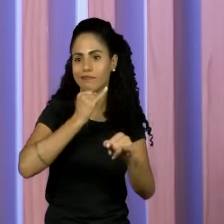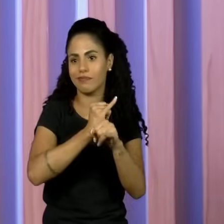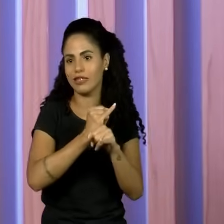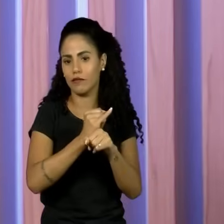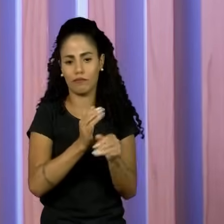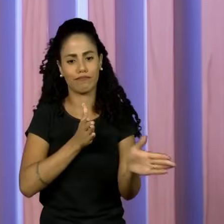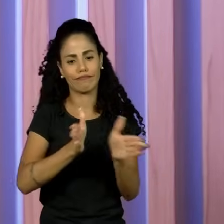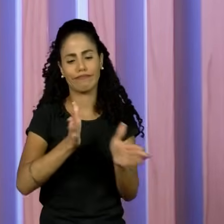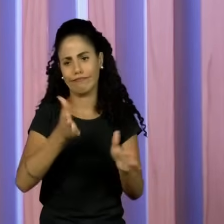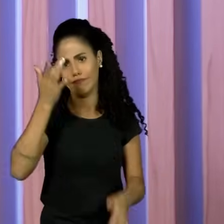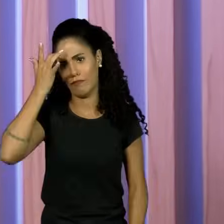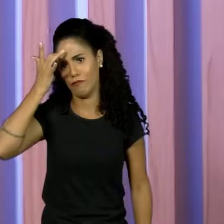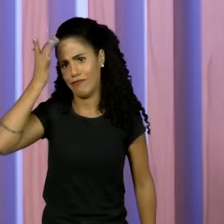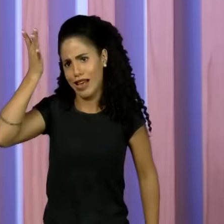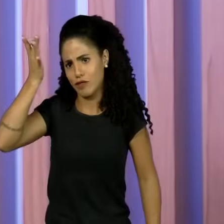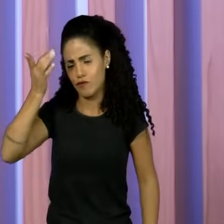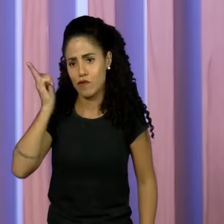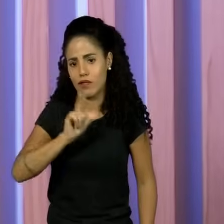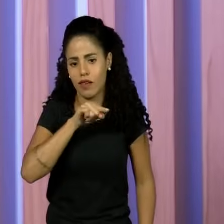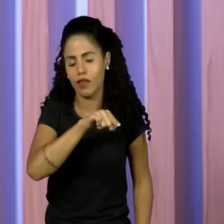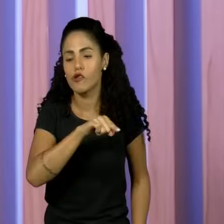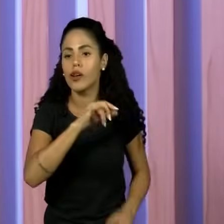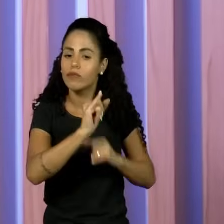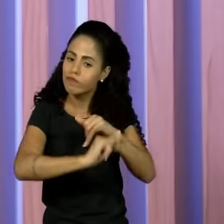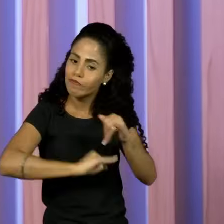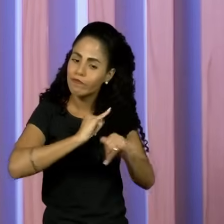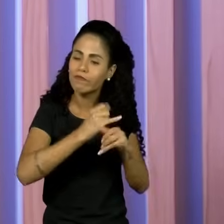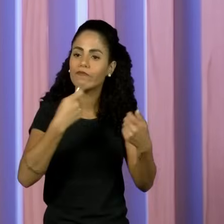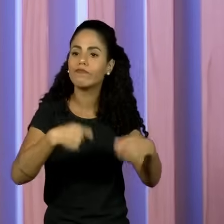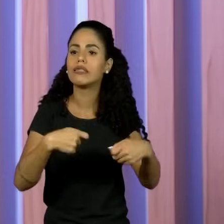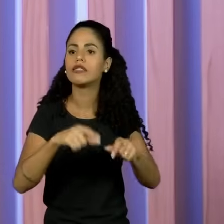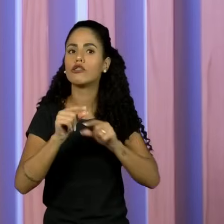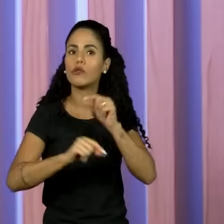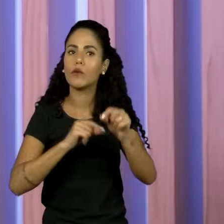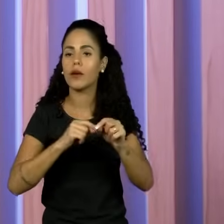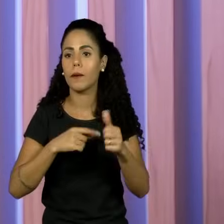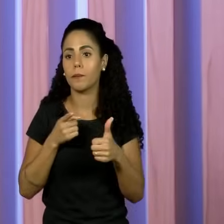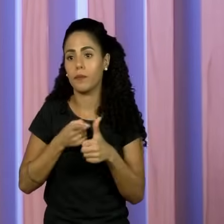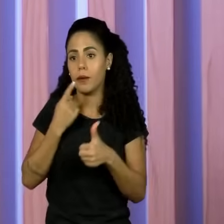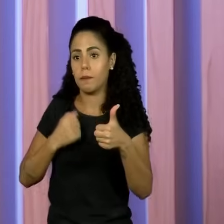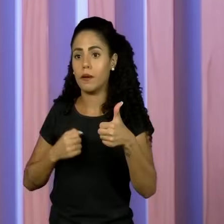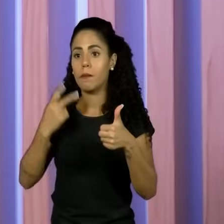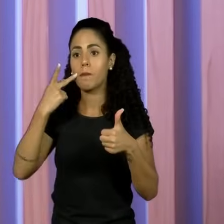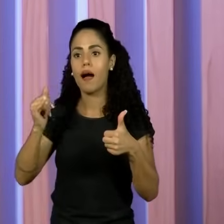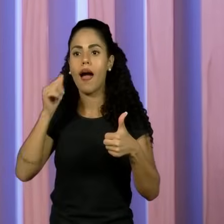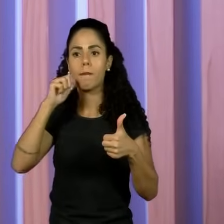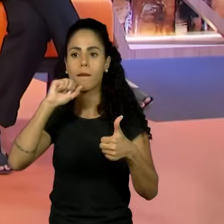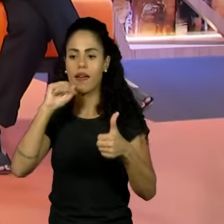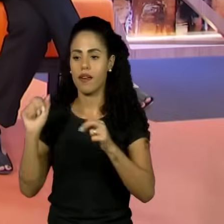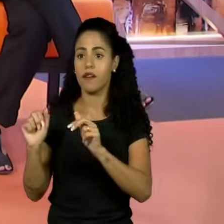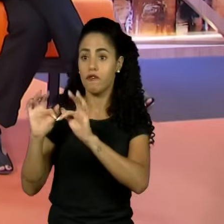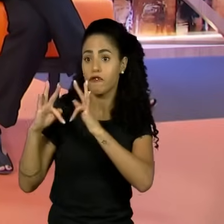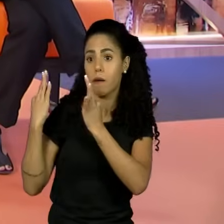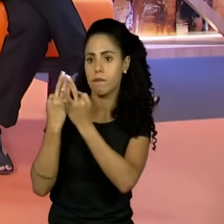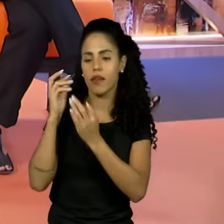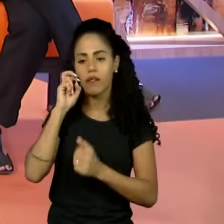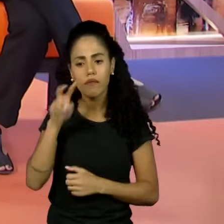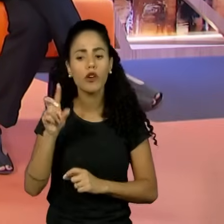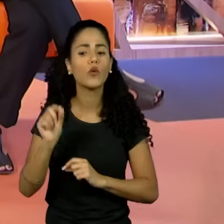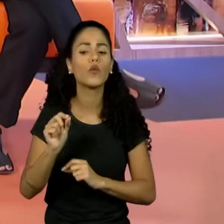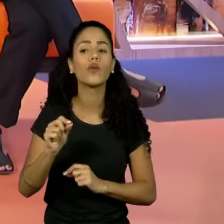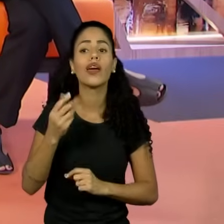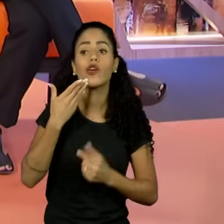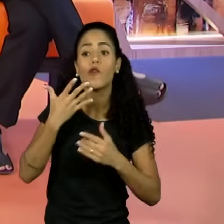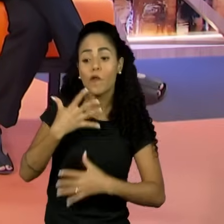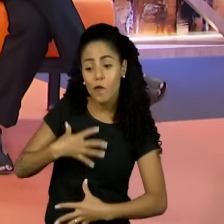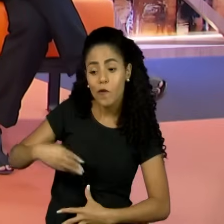fácil acesso, a gente realmente precisa de uma via que é ter, primeiro, os pais um pouco mais próximos desse universo, para